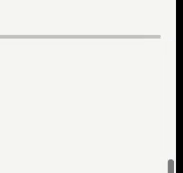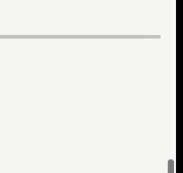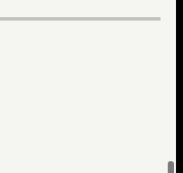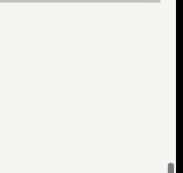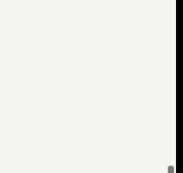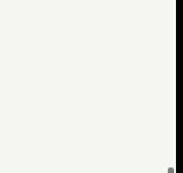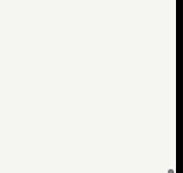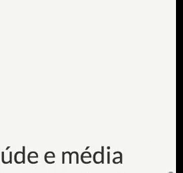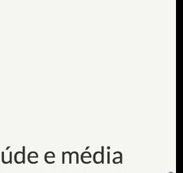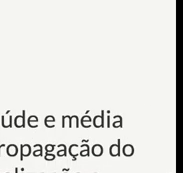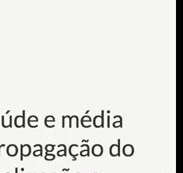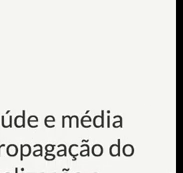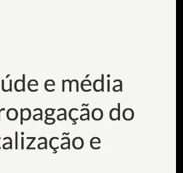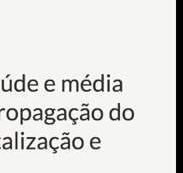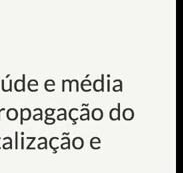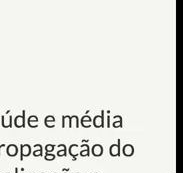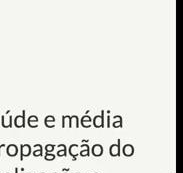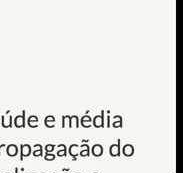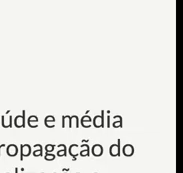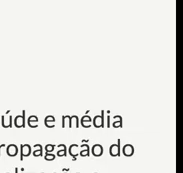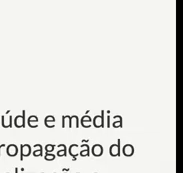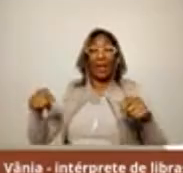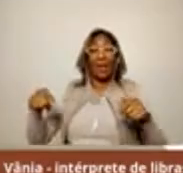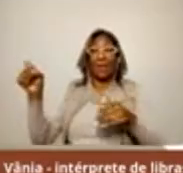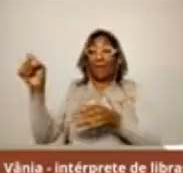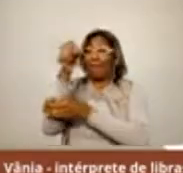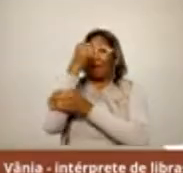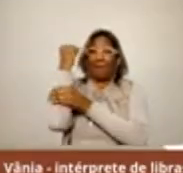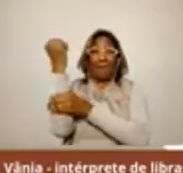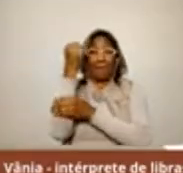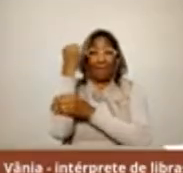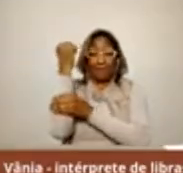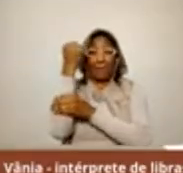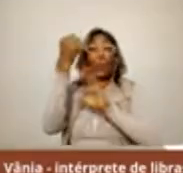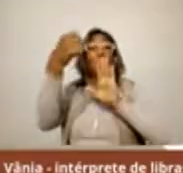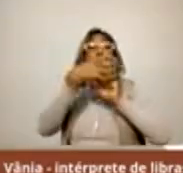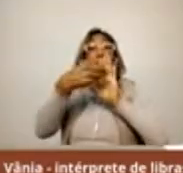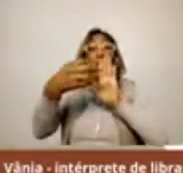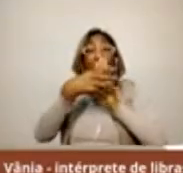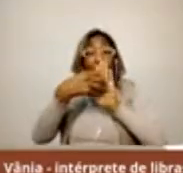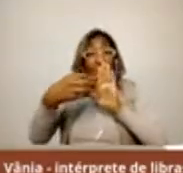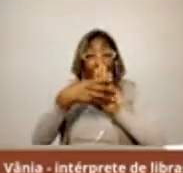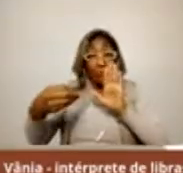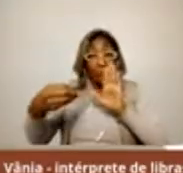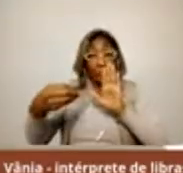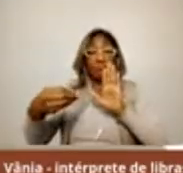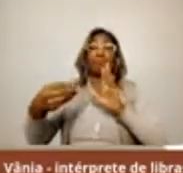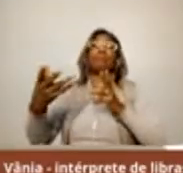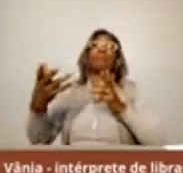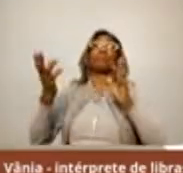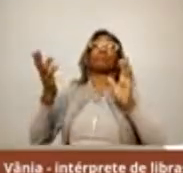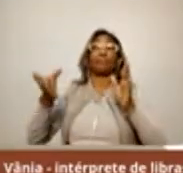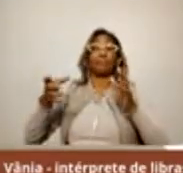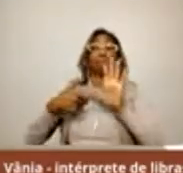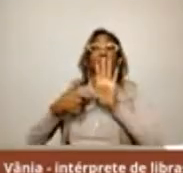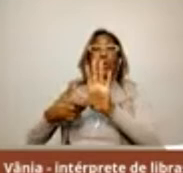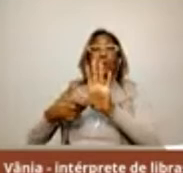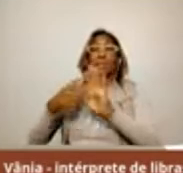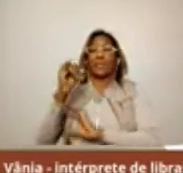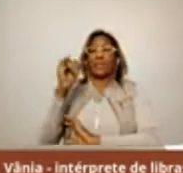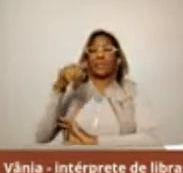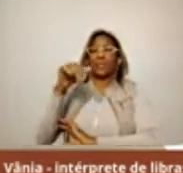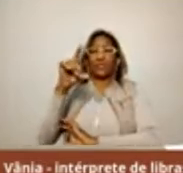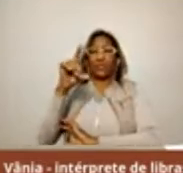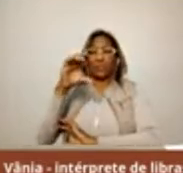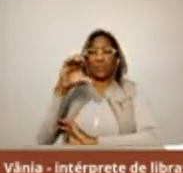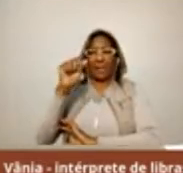branda do modelo de distanciamento controlado na live sobre o assunto o governador o leite ressaltou a